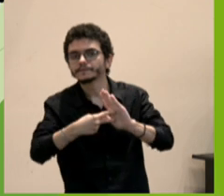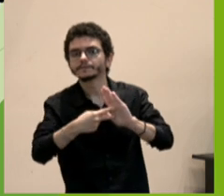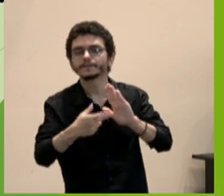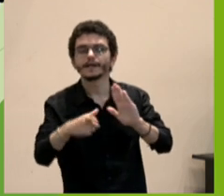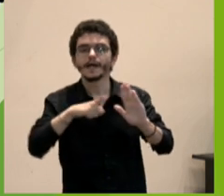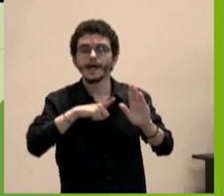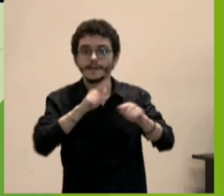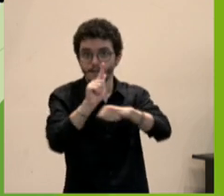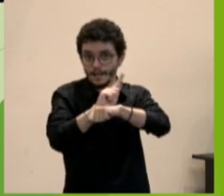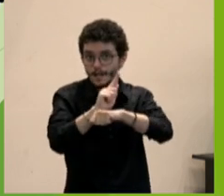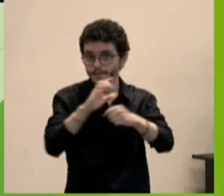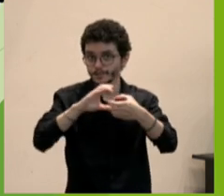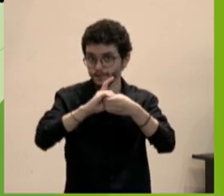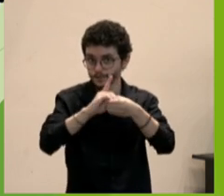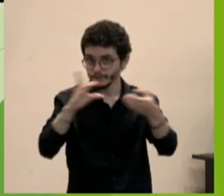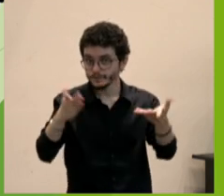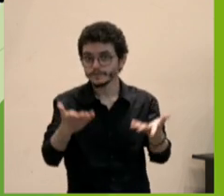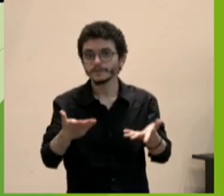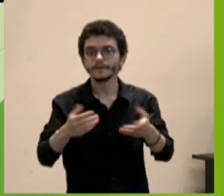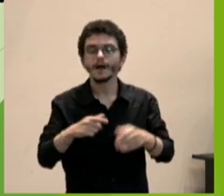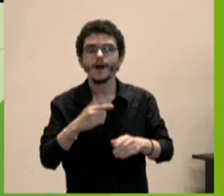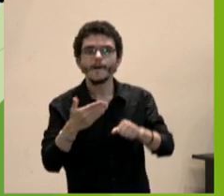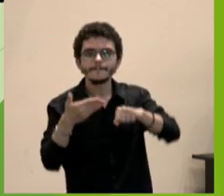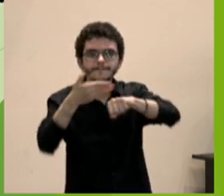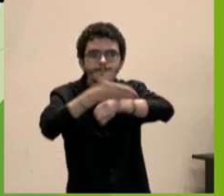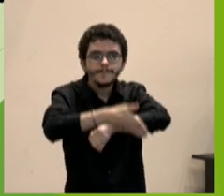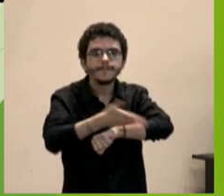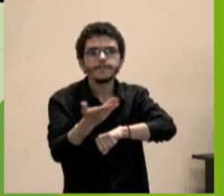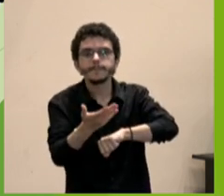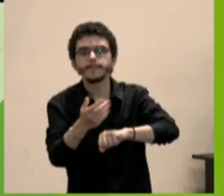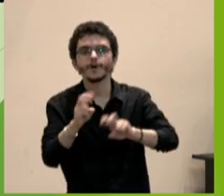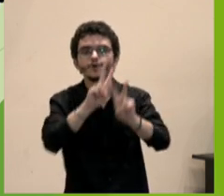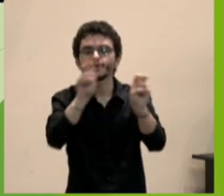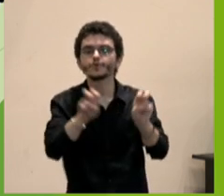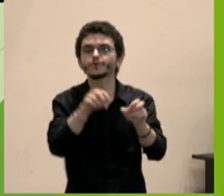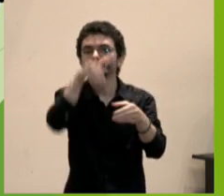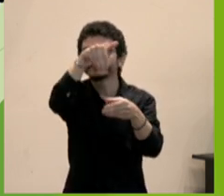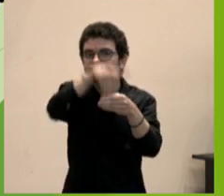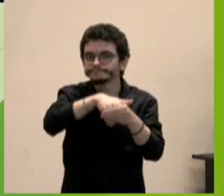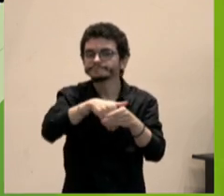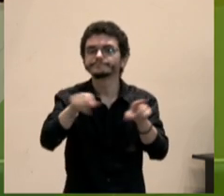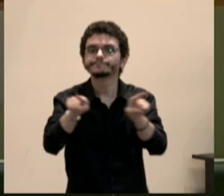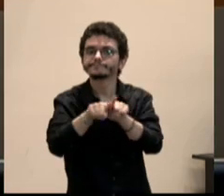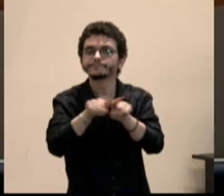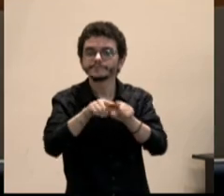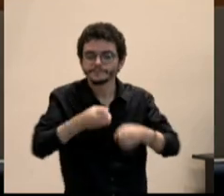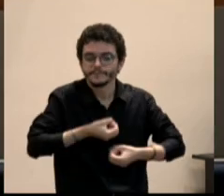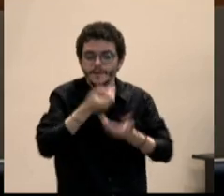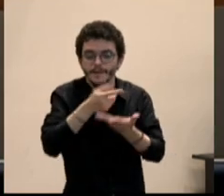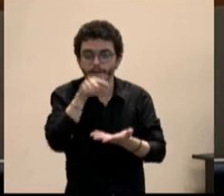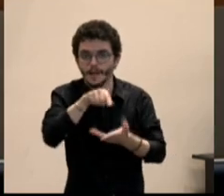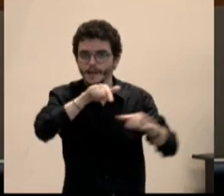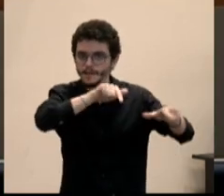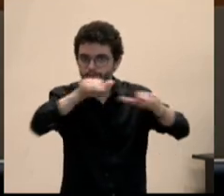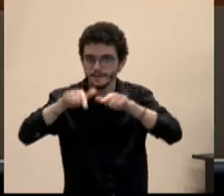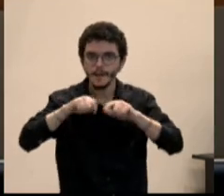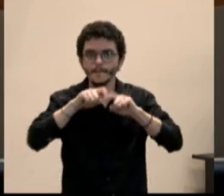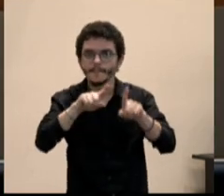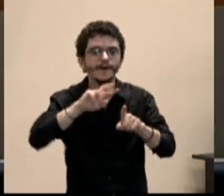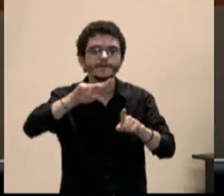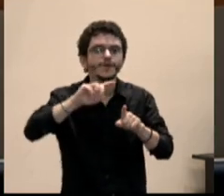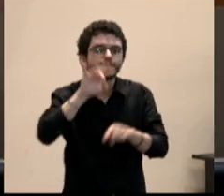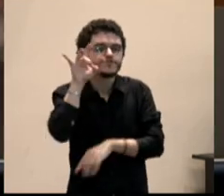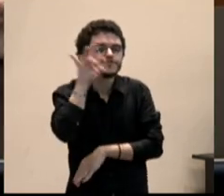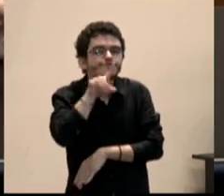da gestão democrática constitui a questão da eleição e desse provimento de cargo, mas ela não se reduz